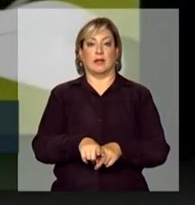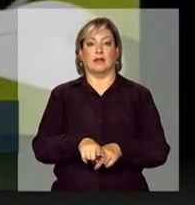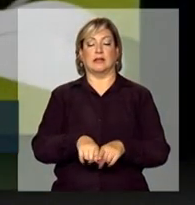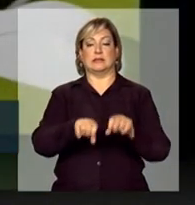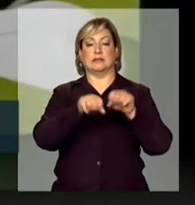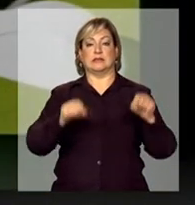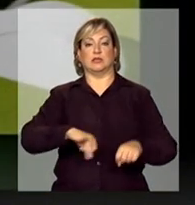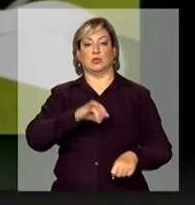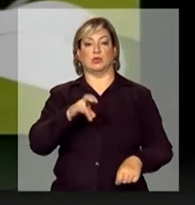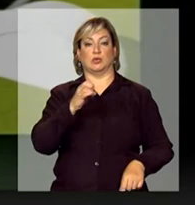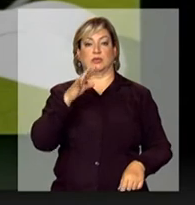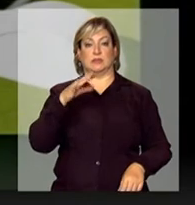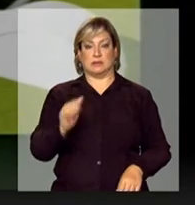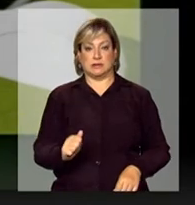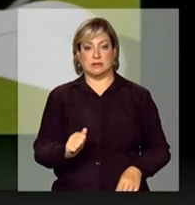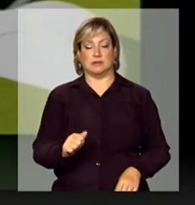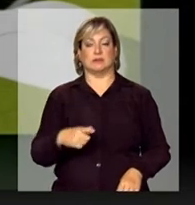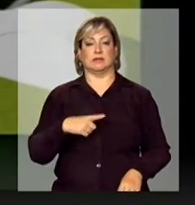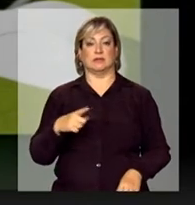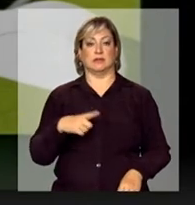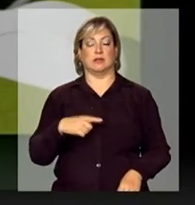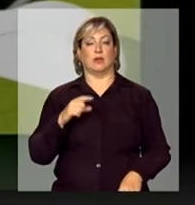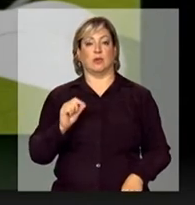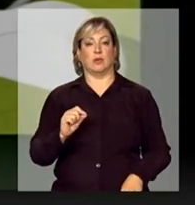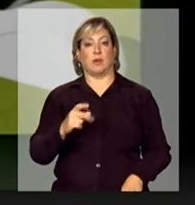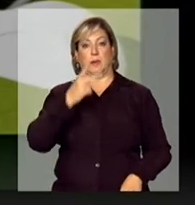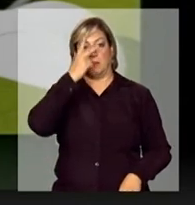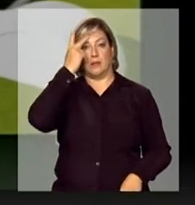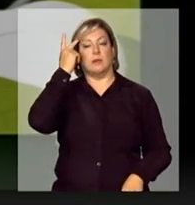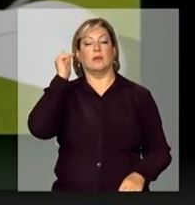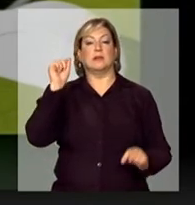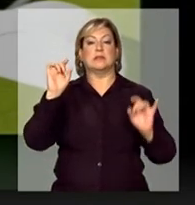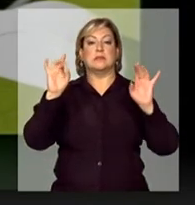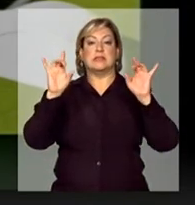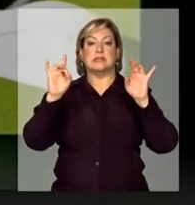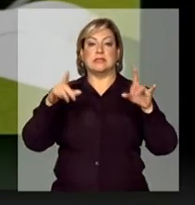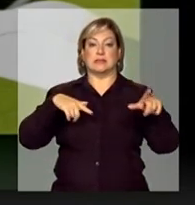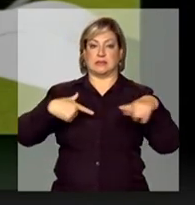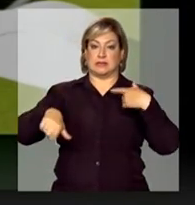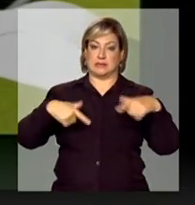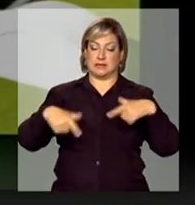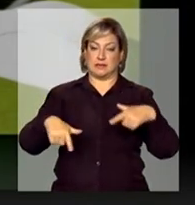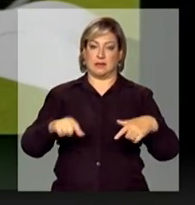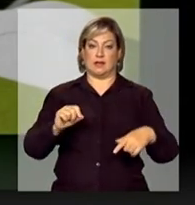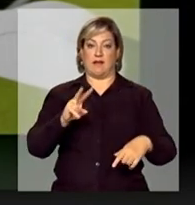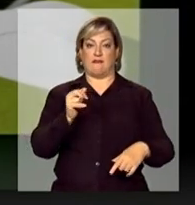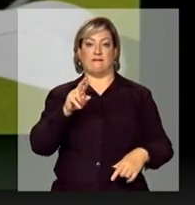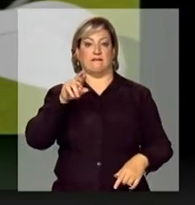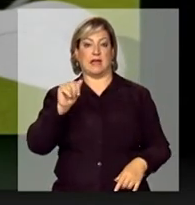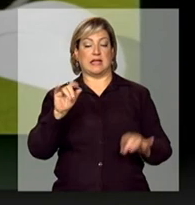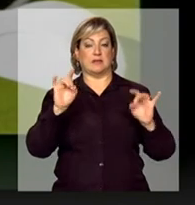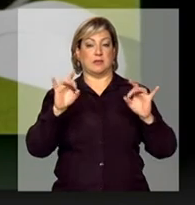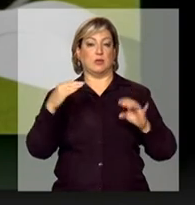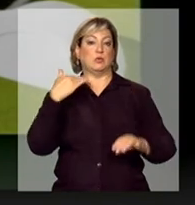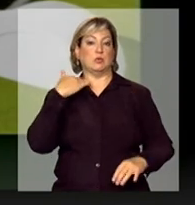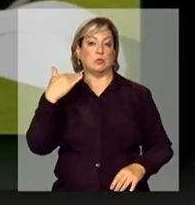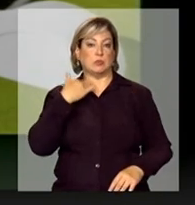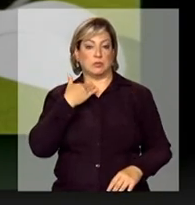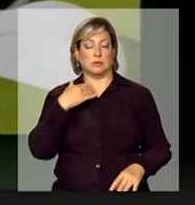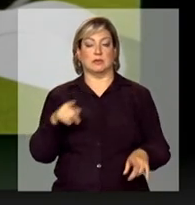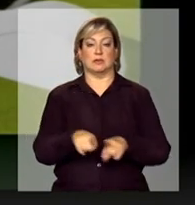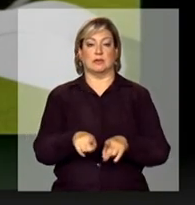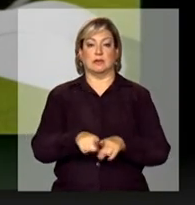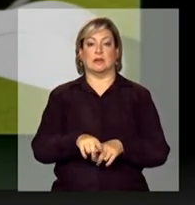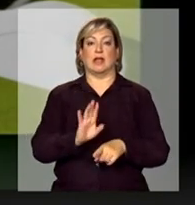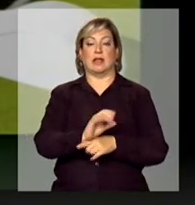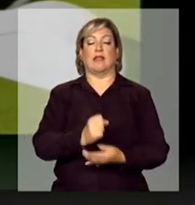de Justiça Justiça Juizado especializado e o vara especializada a